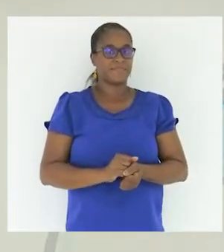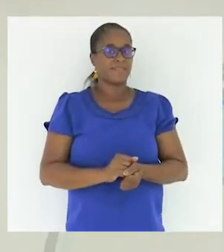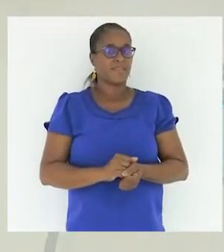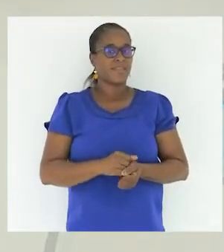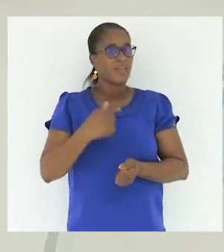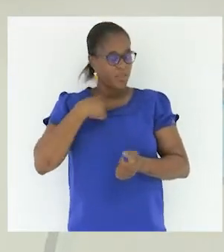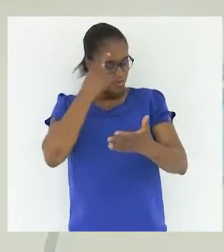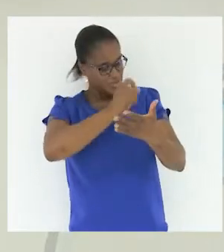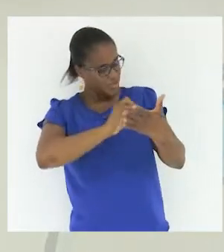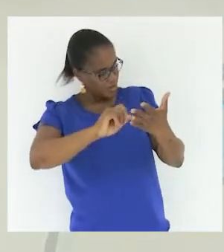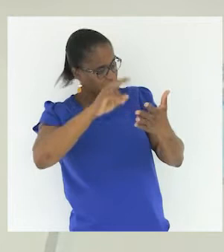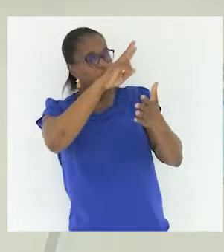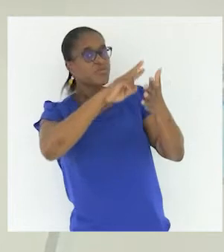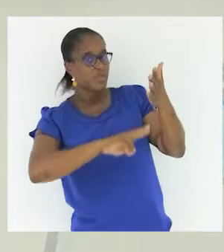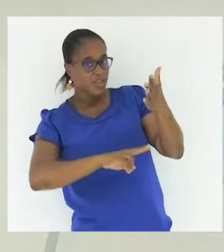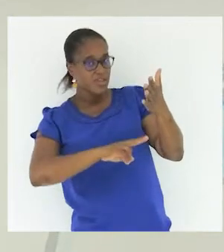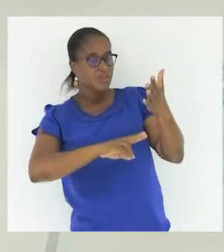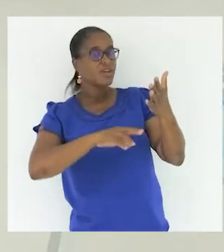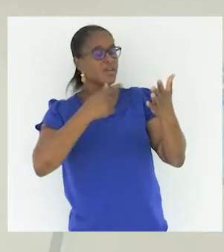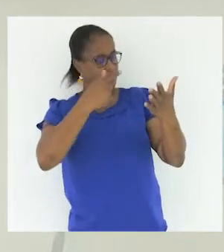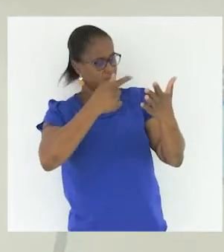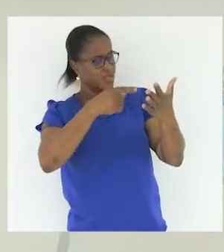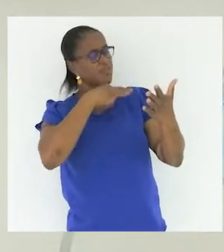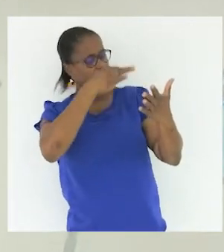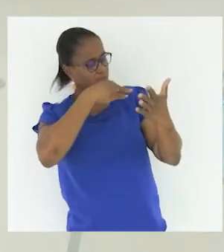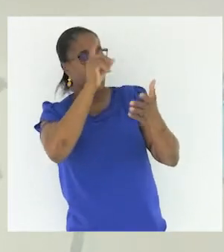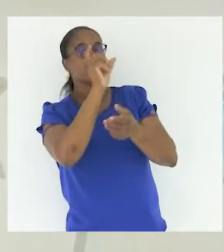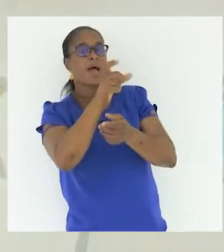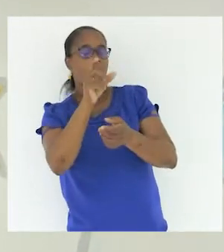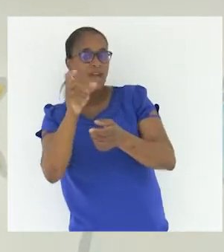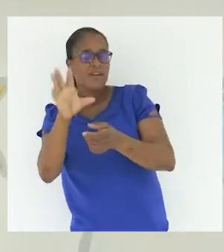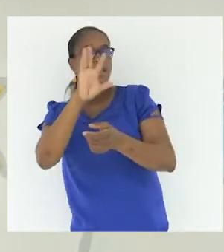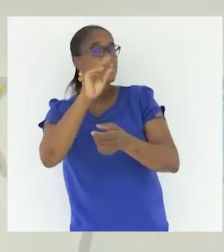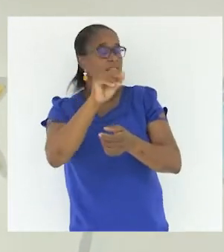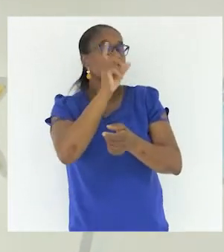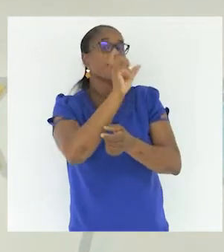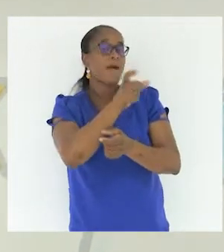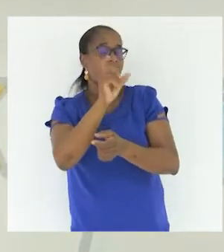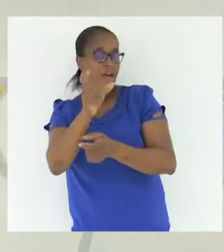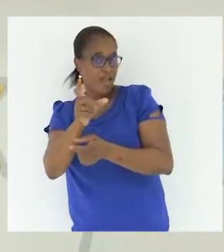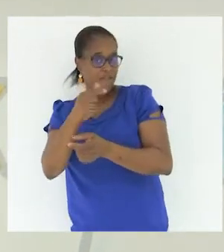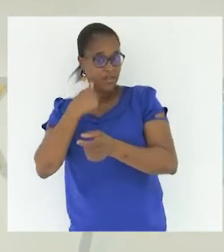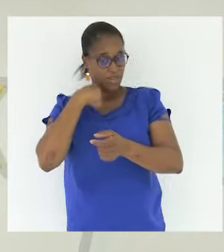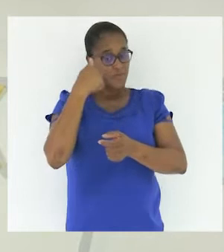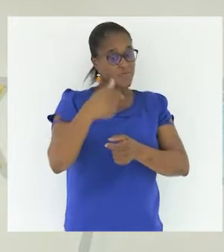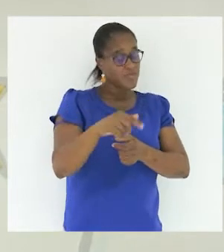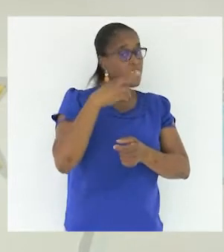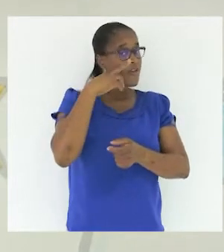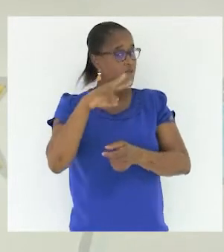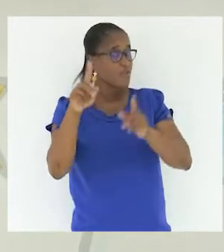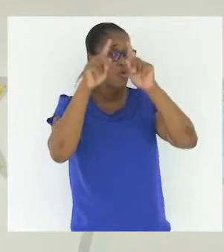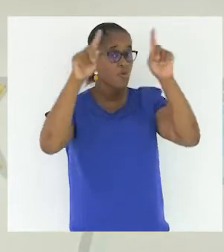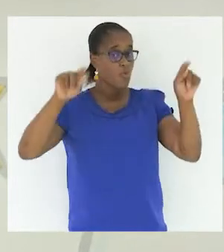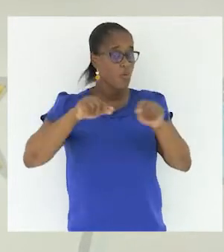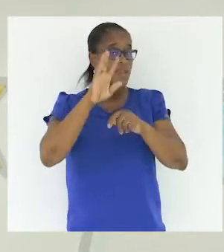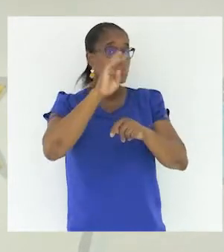eu escrevi o texto e realcei as palavras, as 10 palavras que eu tinha encontrado no quadro